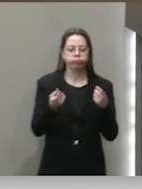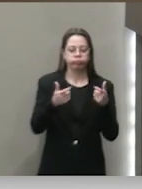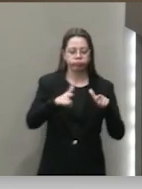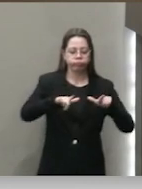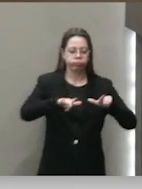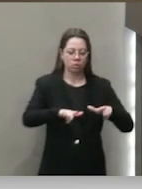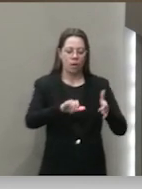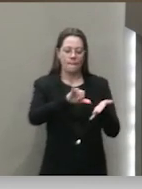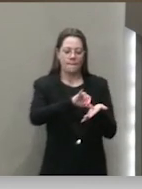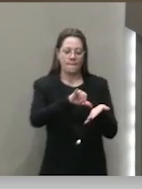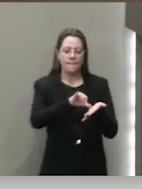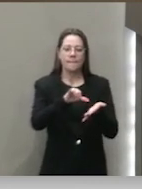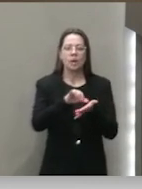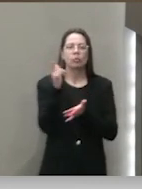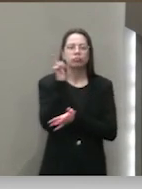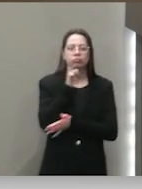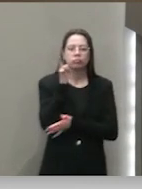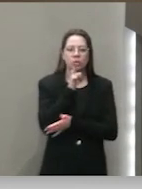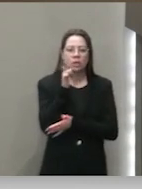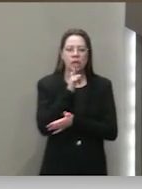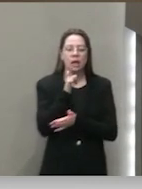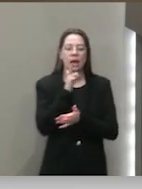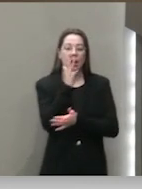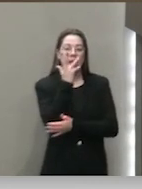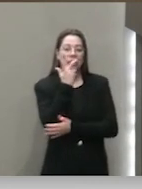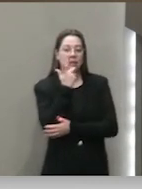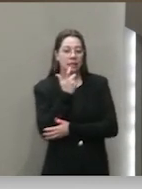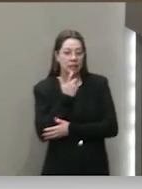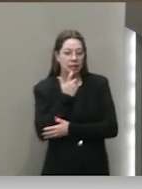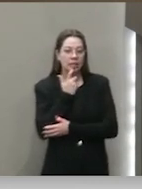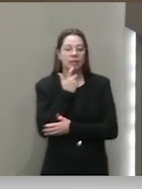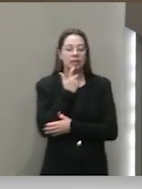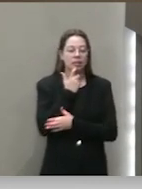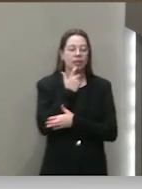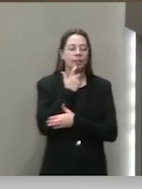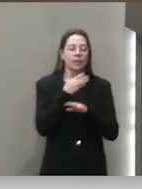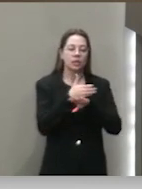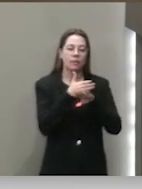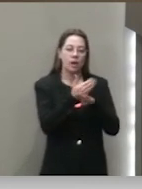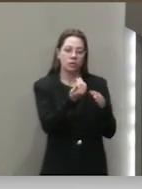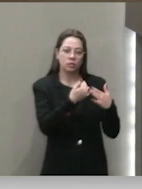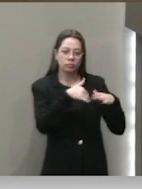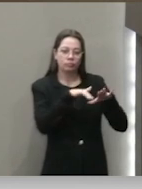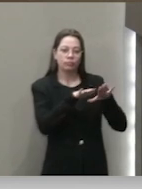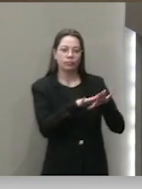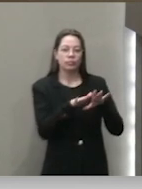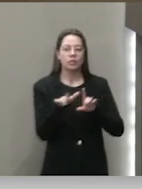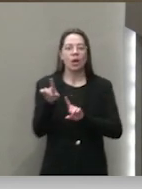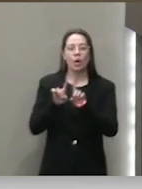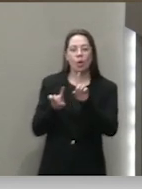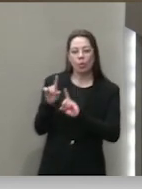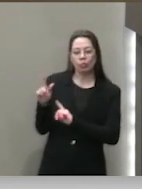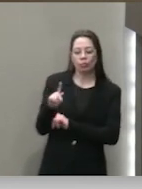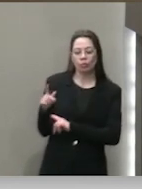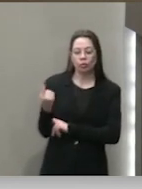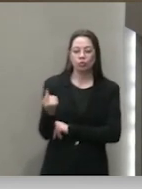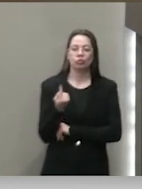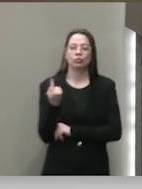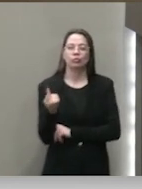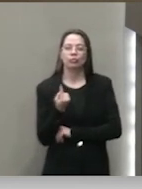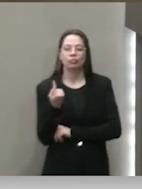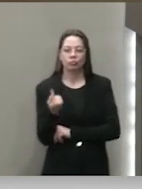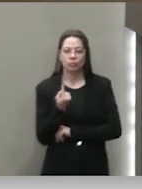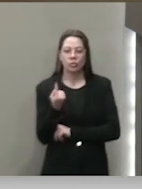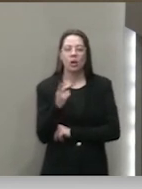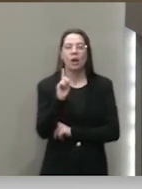clínico para os alunos incluídos. Tenho dito, os professores estão sozinhos com a inclusão. Esse é um debate,